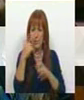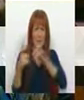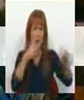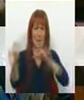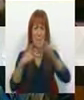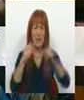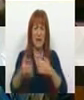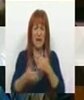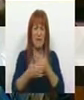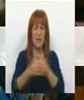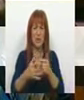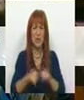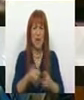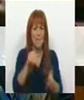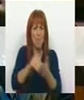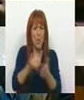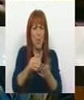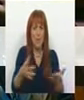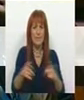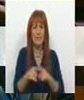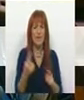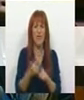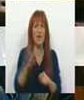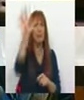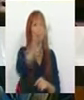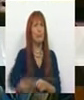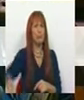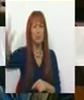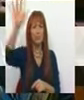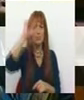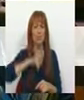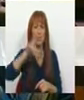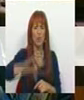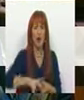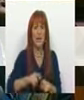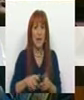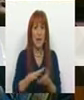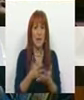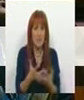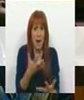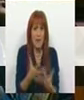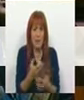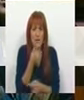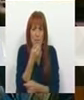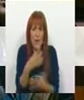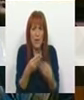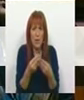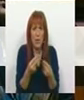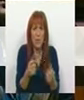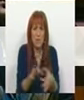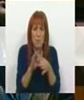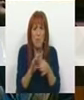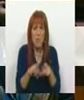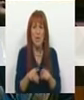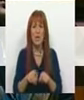despovoamento, envelhecimento e empobrecimento em vastas regiões do nosso território, acentuando a perda de coesão territorial e